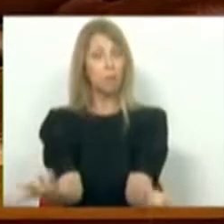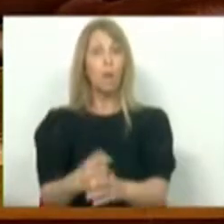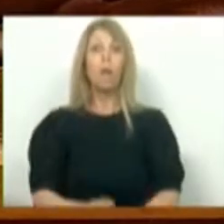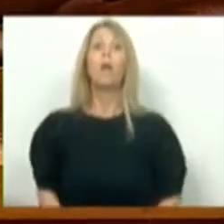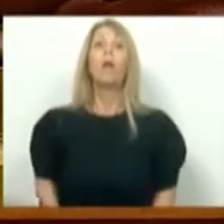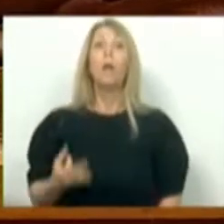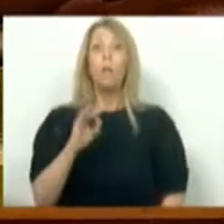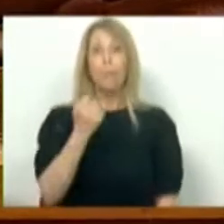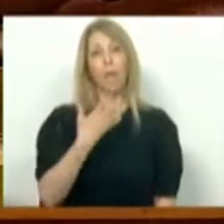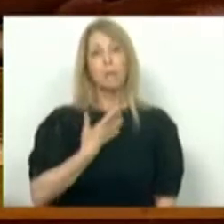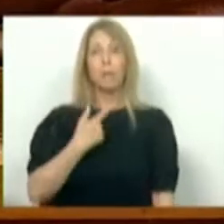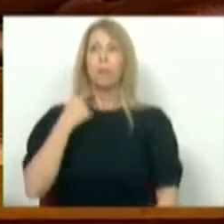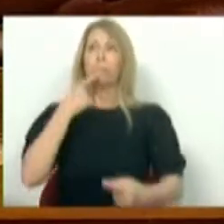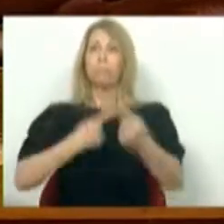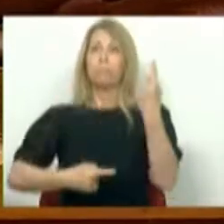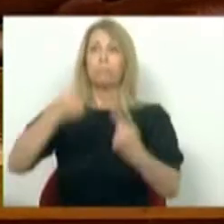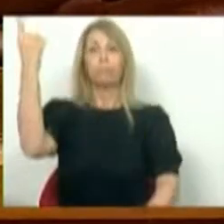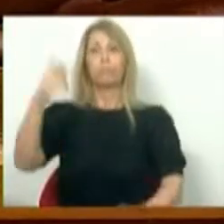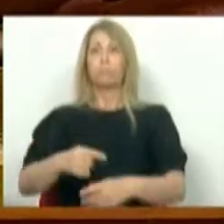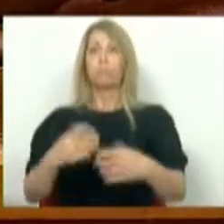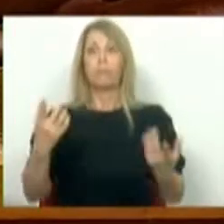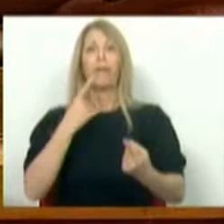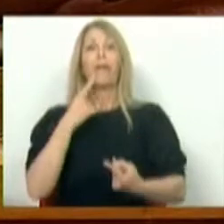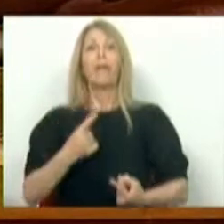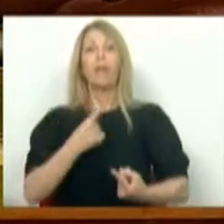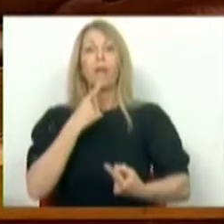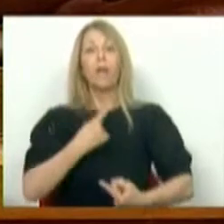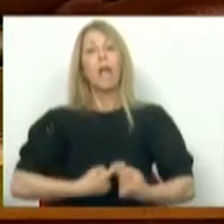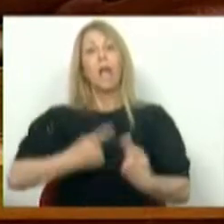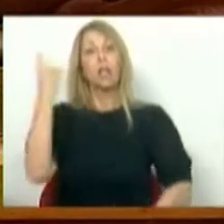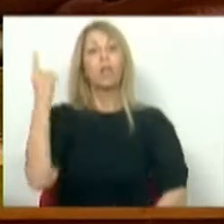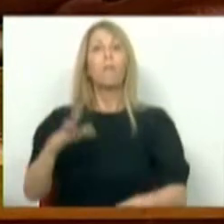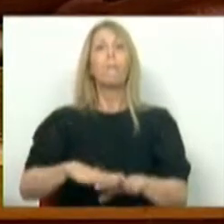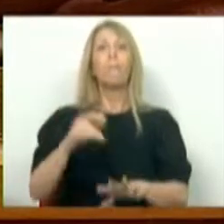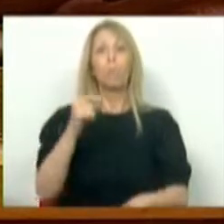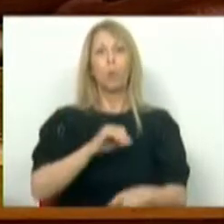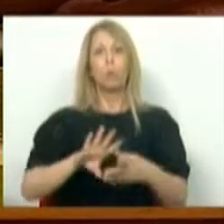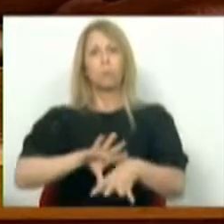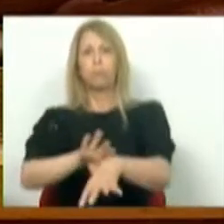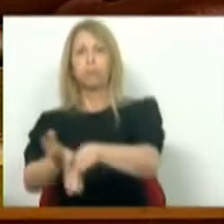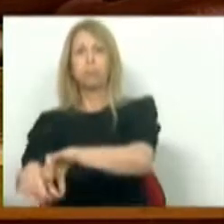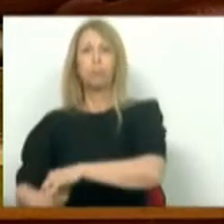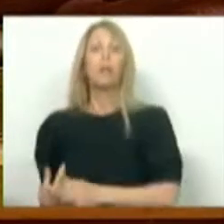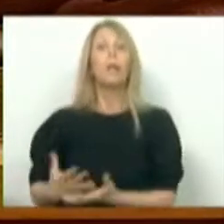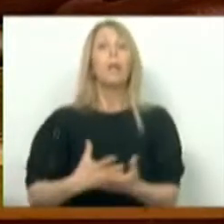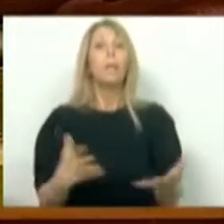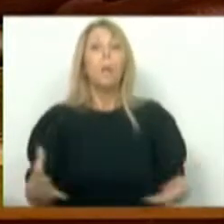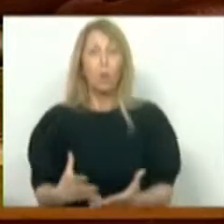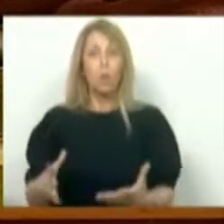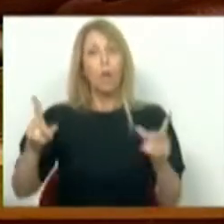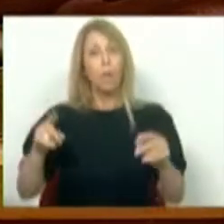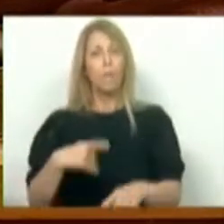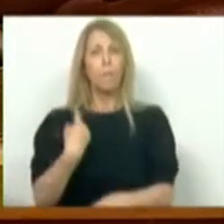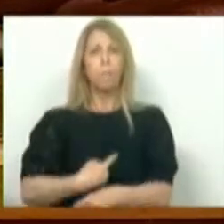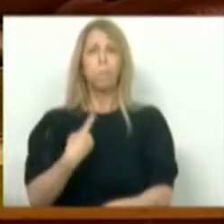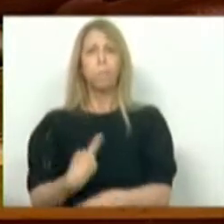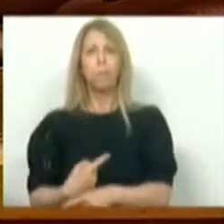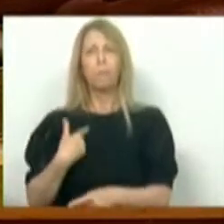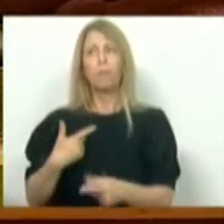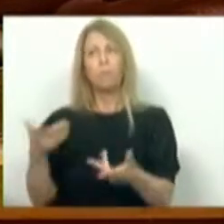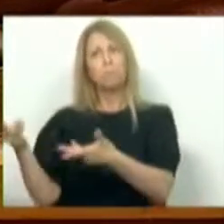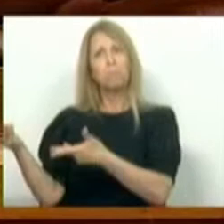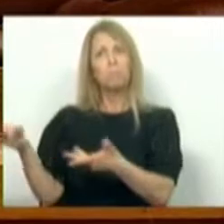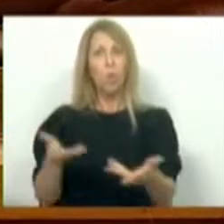rolo compressor da maioria, o seu novo líder reage com ironia e até com desdém ao convite do Primeiro-Ministro para o